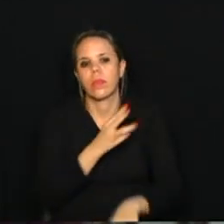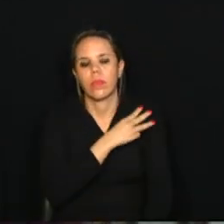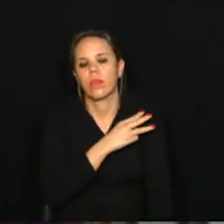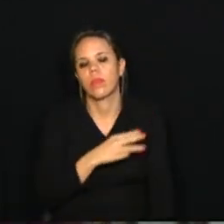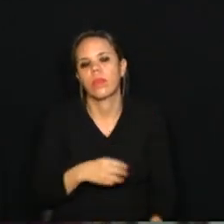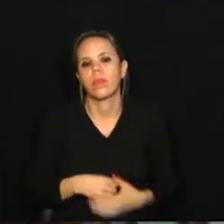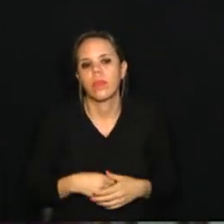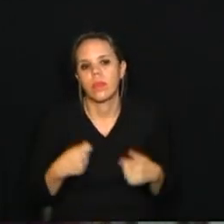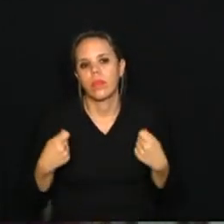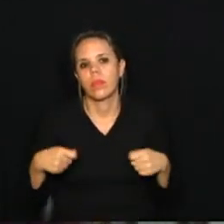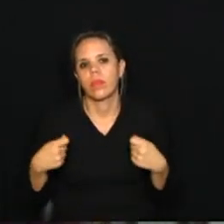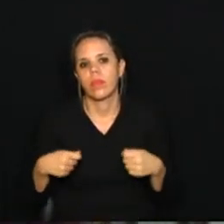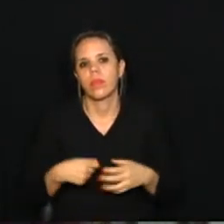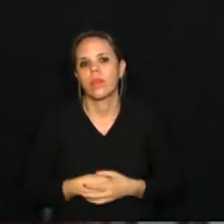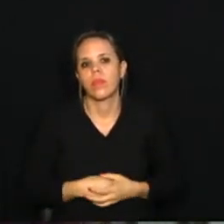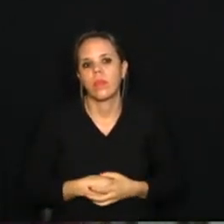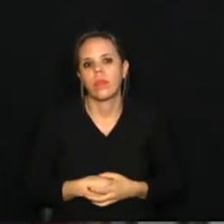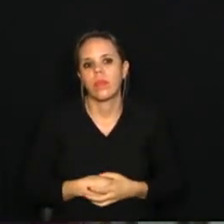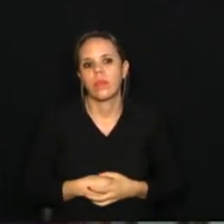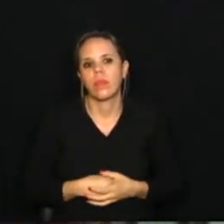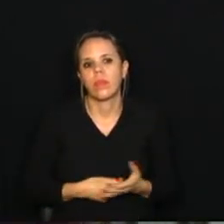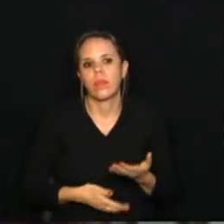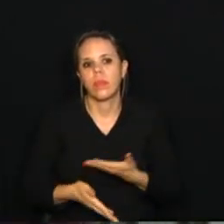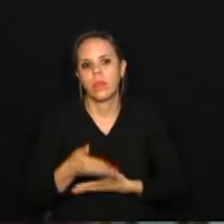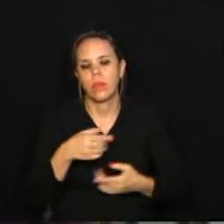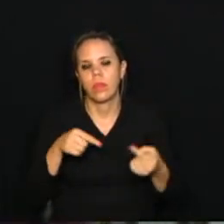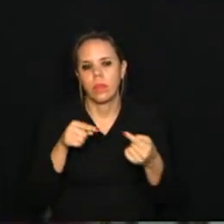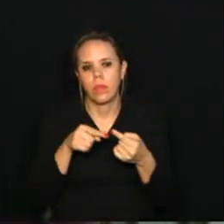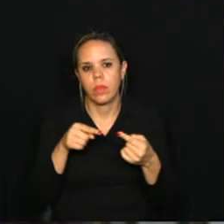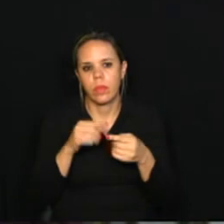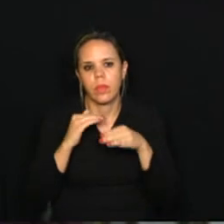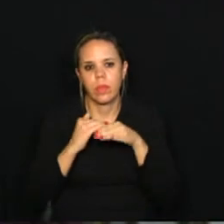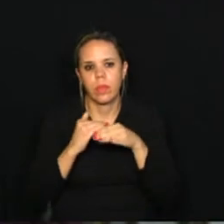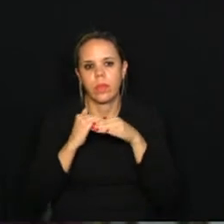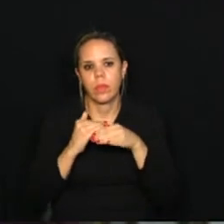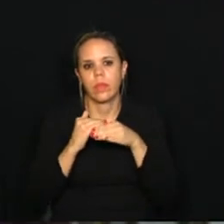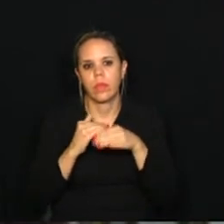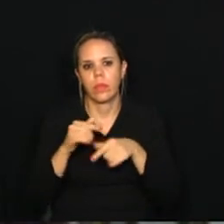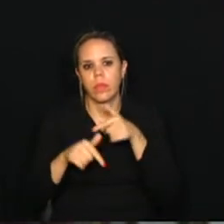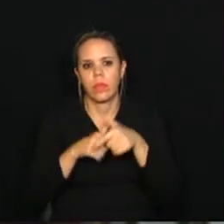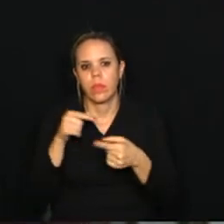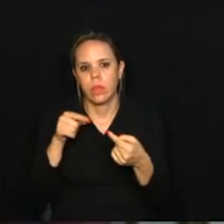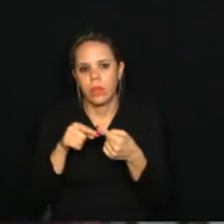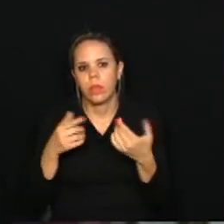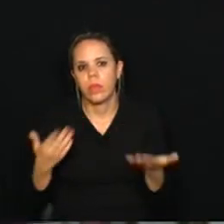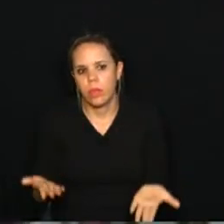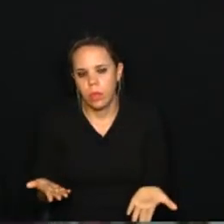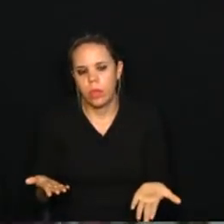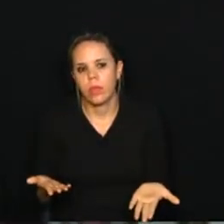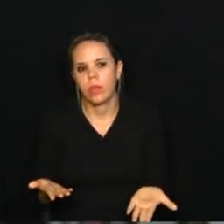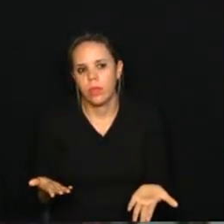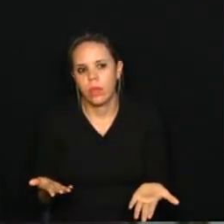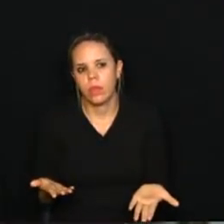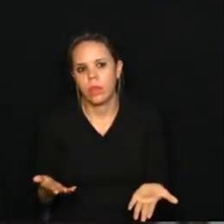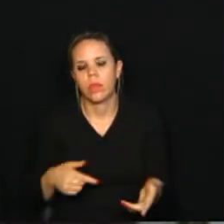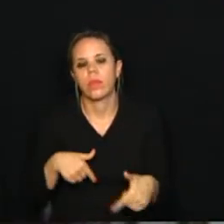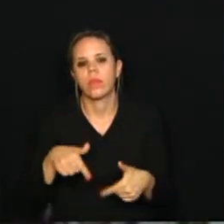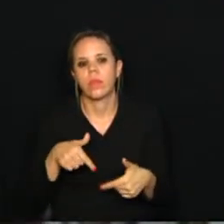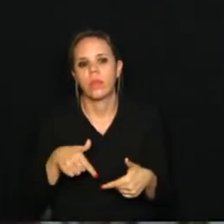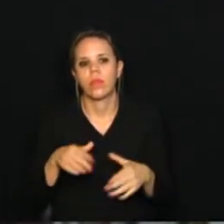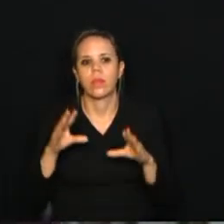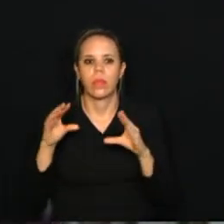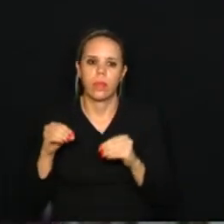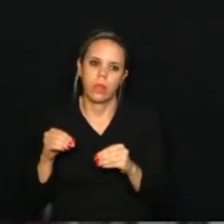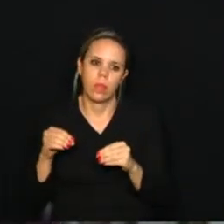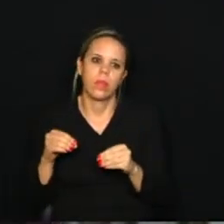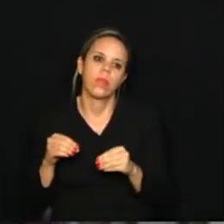a necessidade de compatibilizar com o trabalho. Aí, então, as atividades